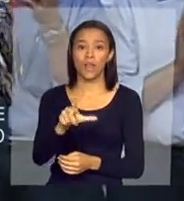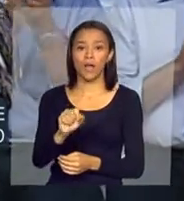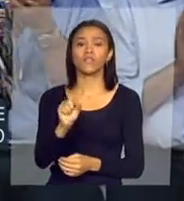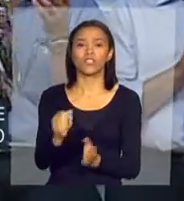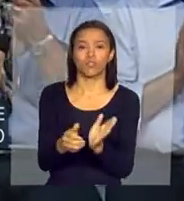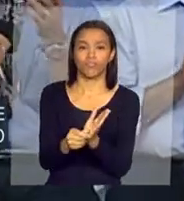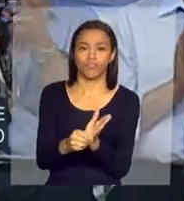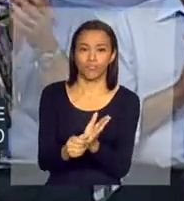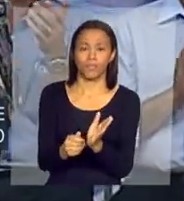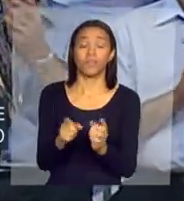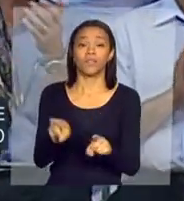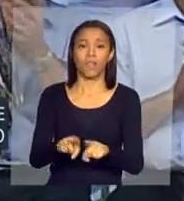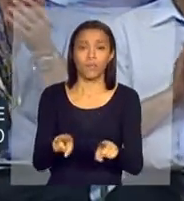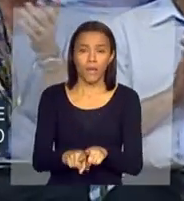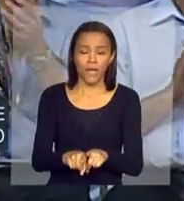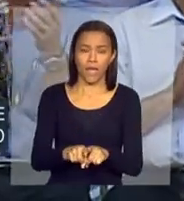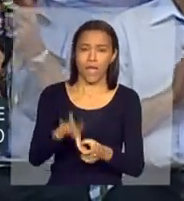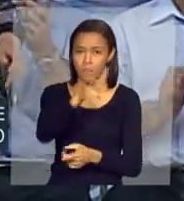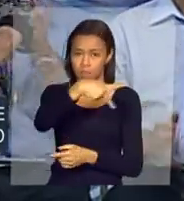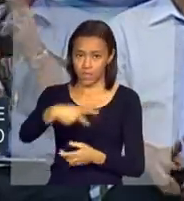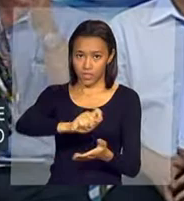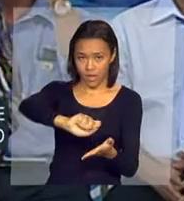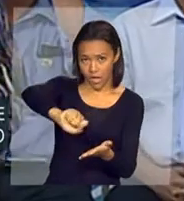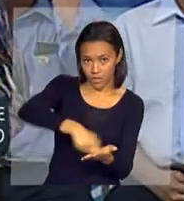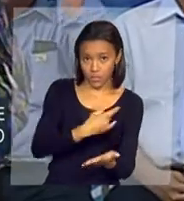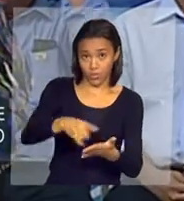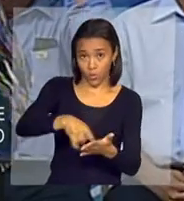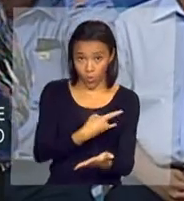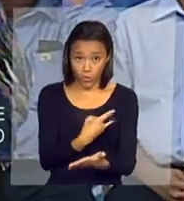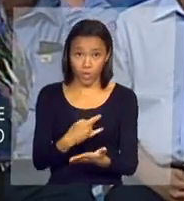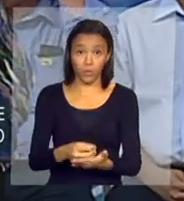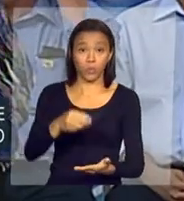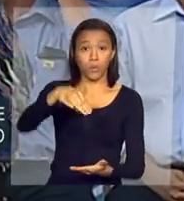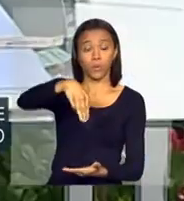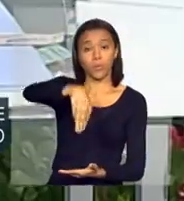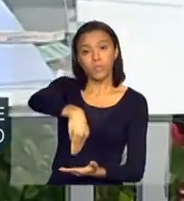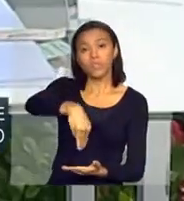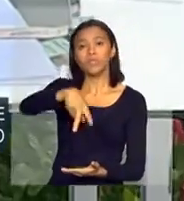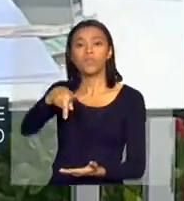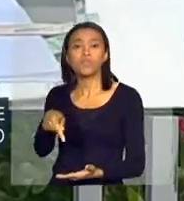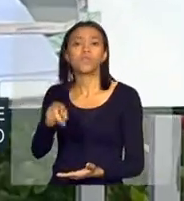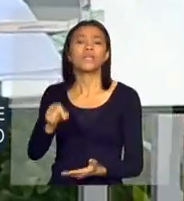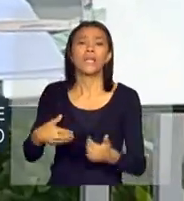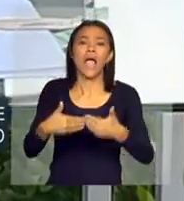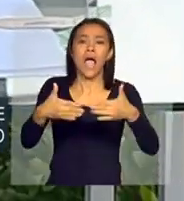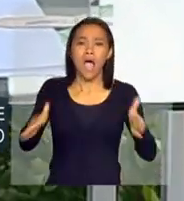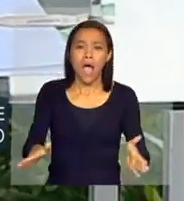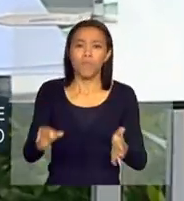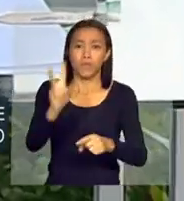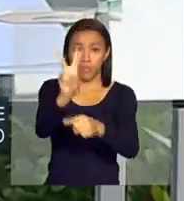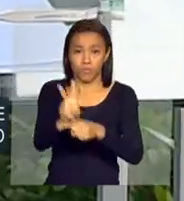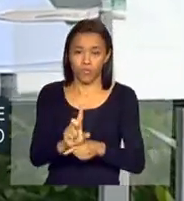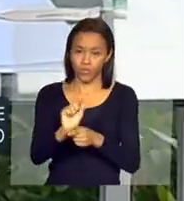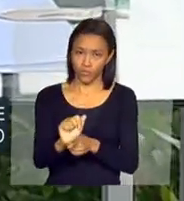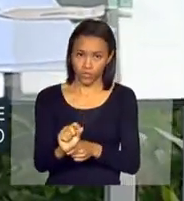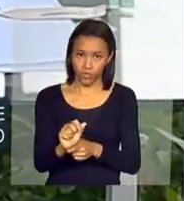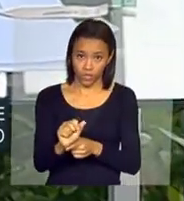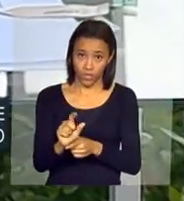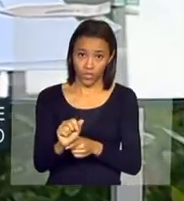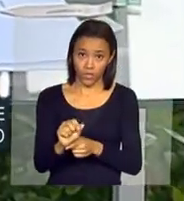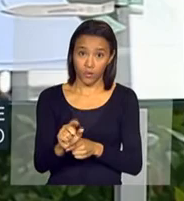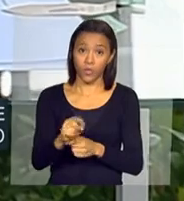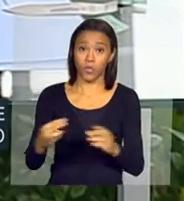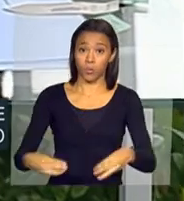senhora Presidenta da República assina também medida provisória que abre crédito extraordinário em favor do Ministério